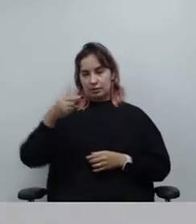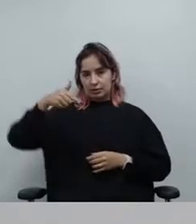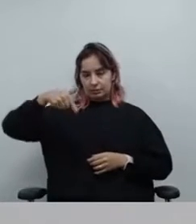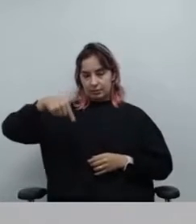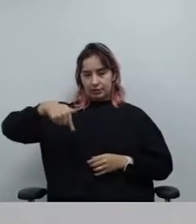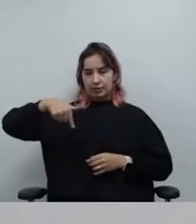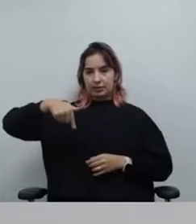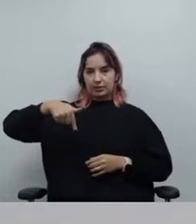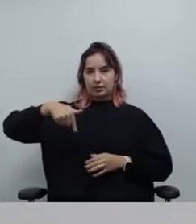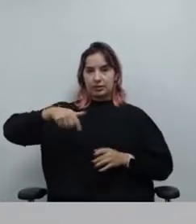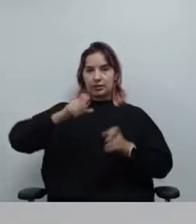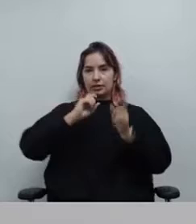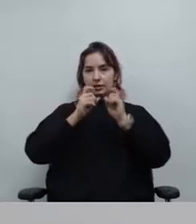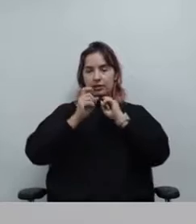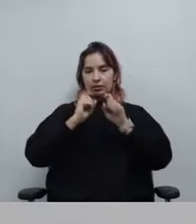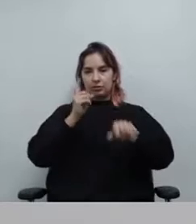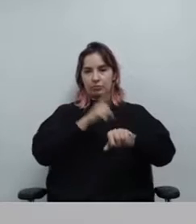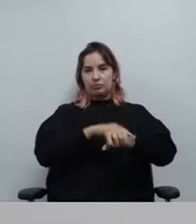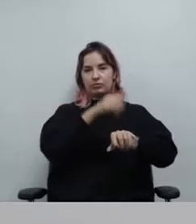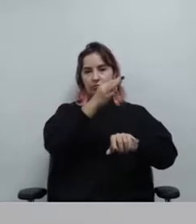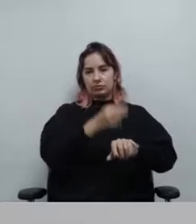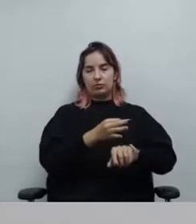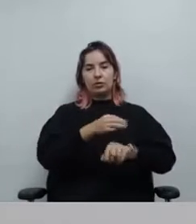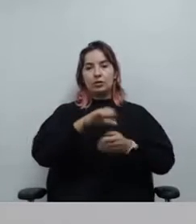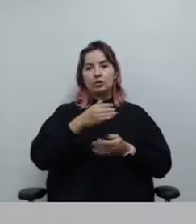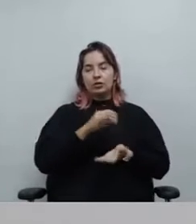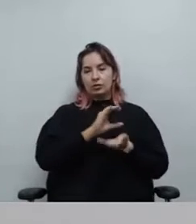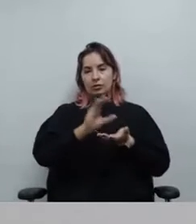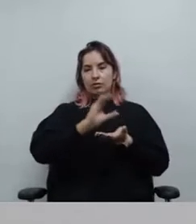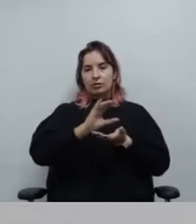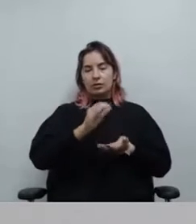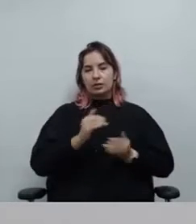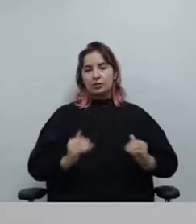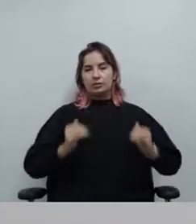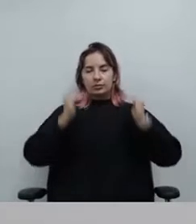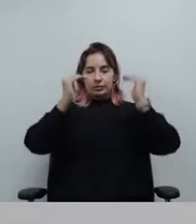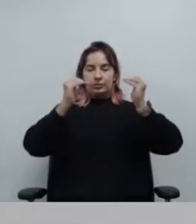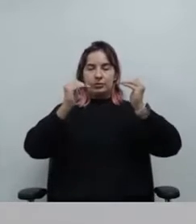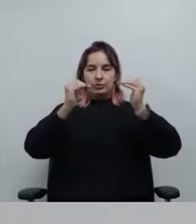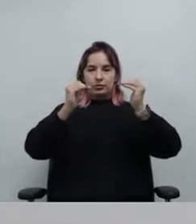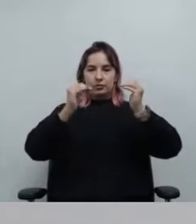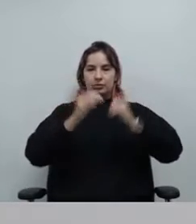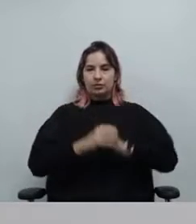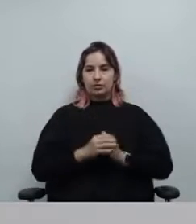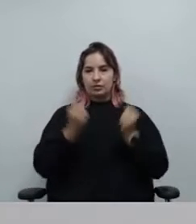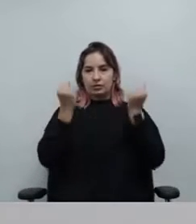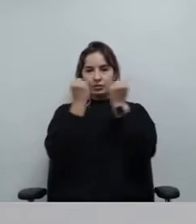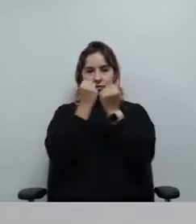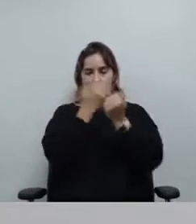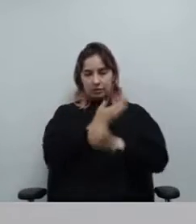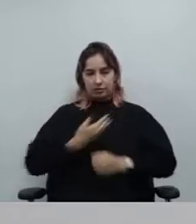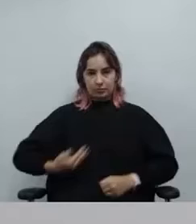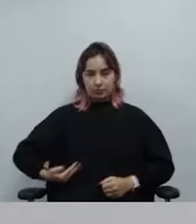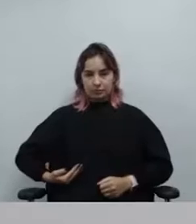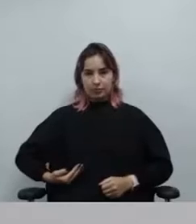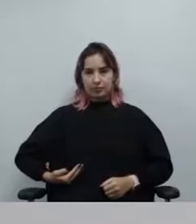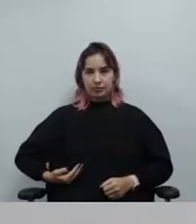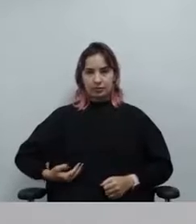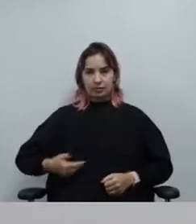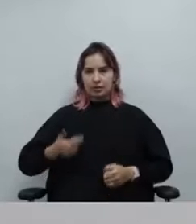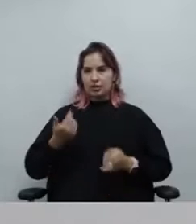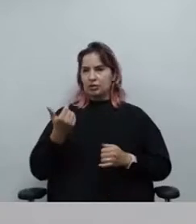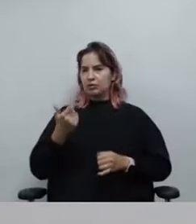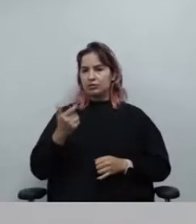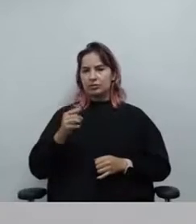827ª sessão ordinária do Conselho Superior da Defensoria Pública. Me parece que não temos ata